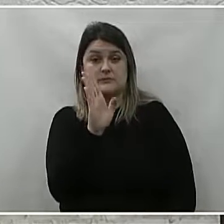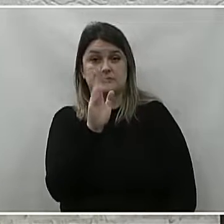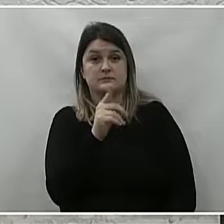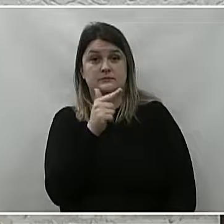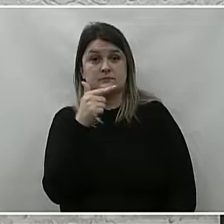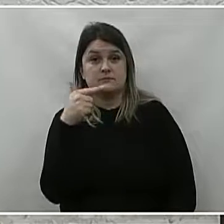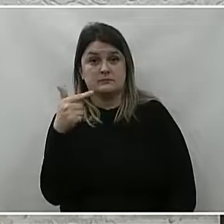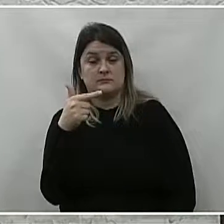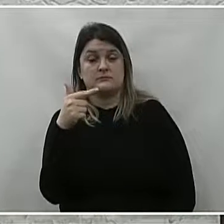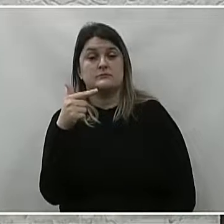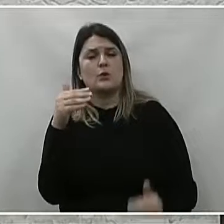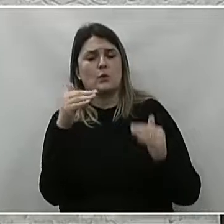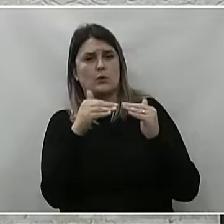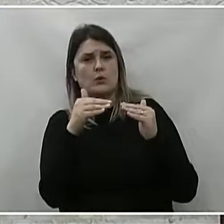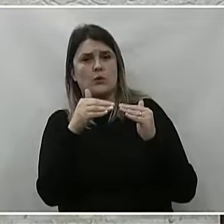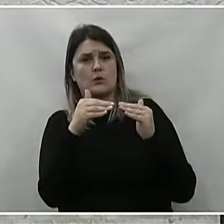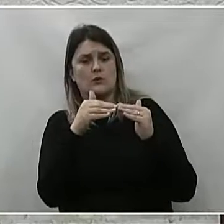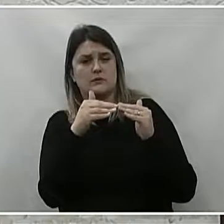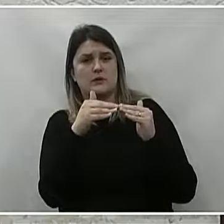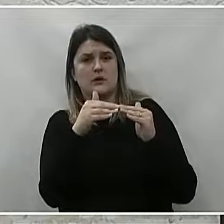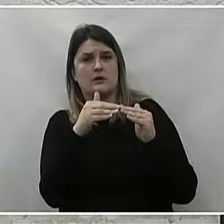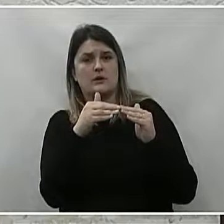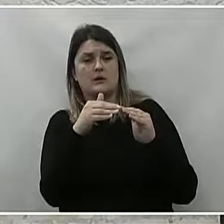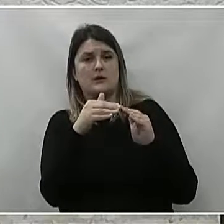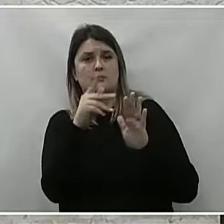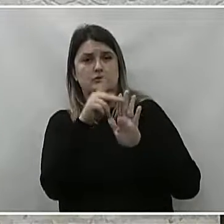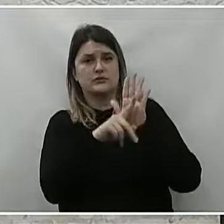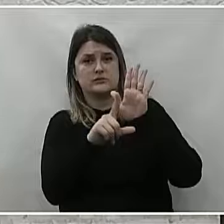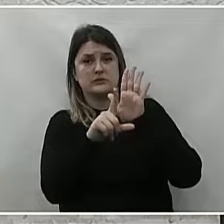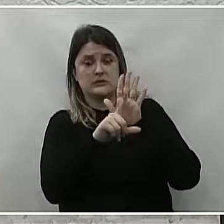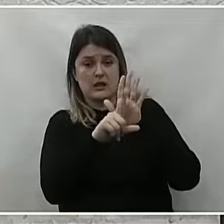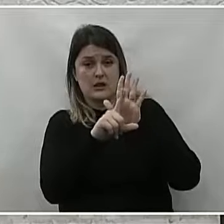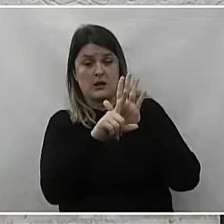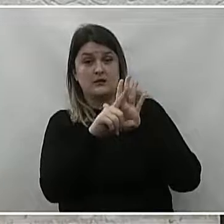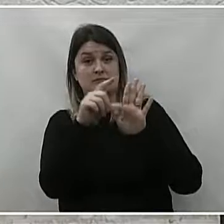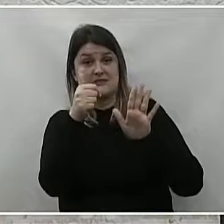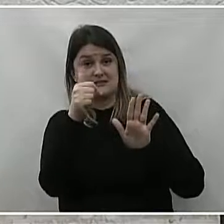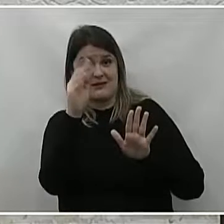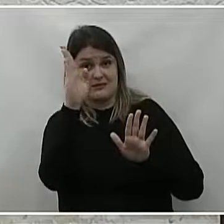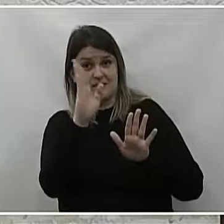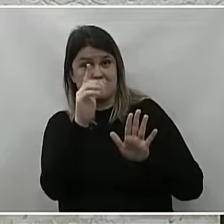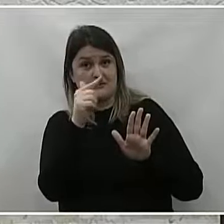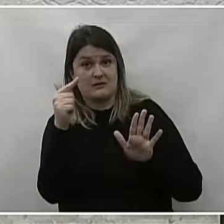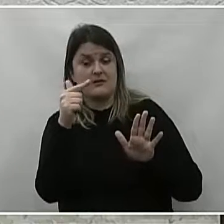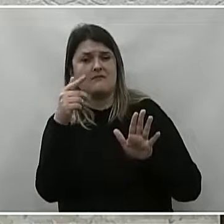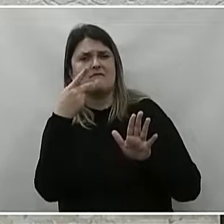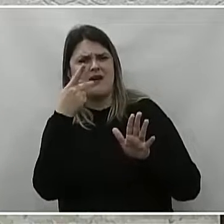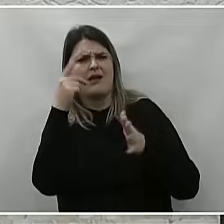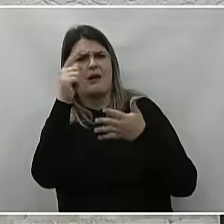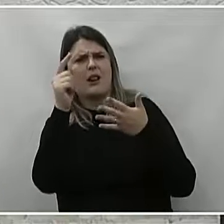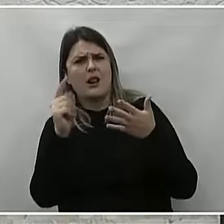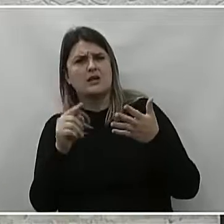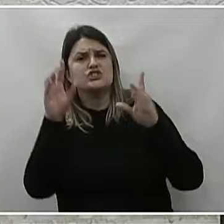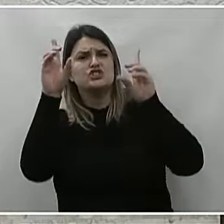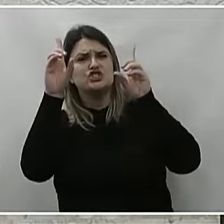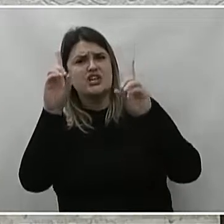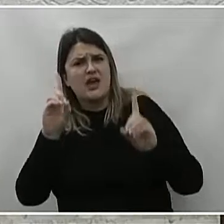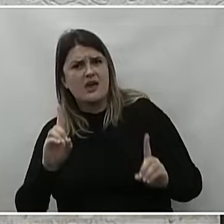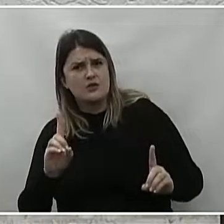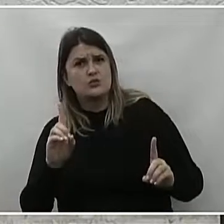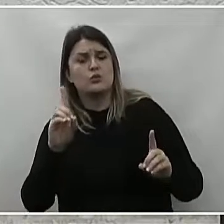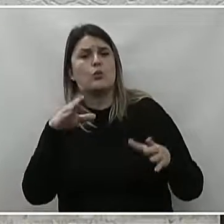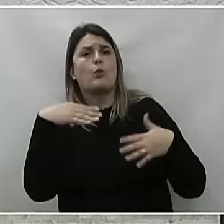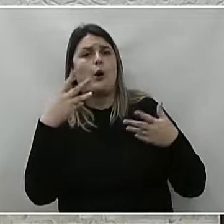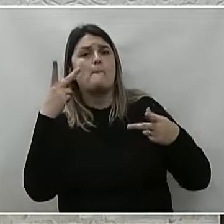2022. Favorável ao Projeto de Lei 17 de 2022, que estabelece os direitos e consolida a política